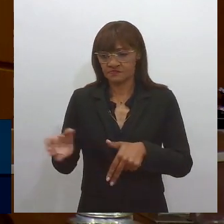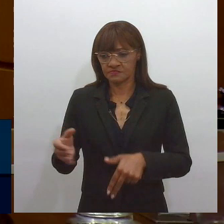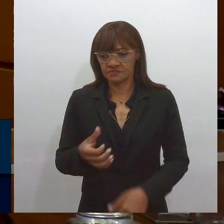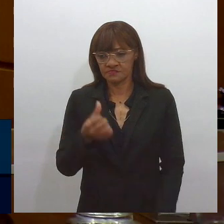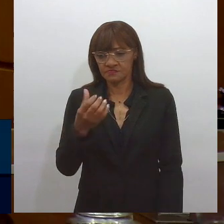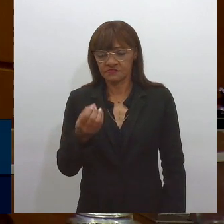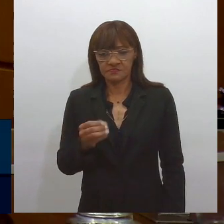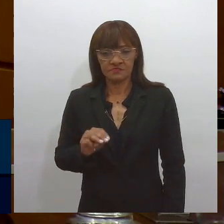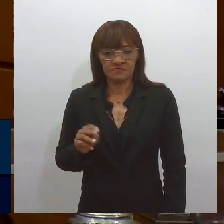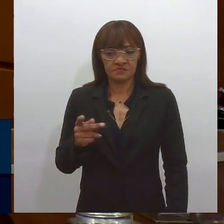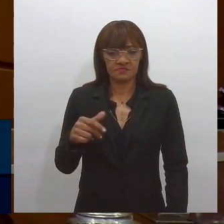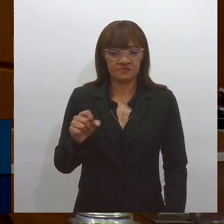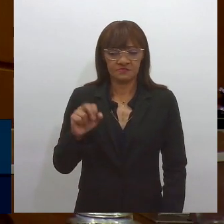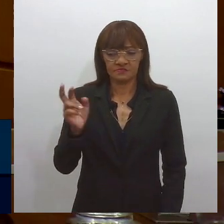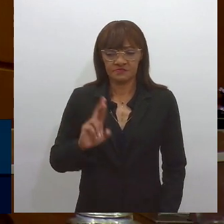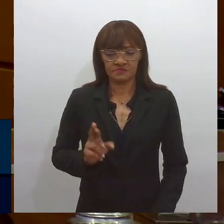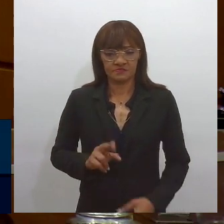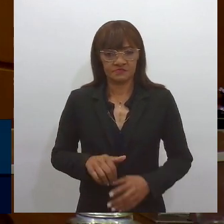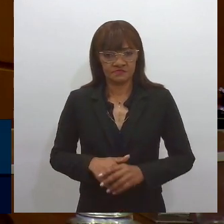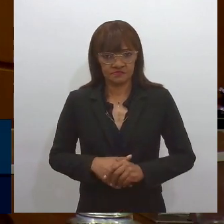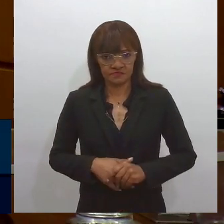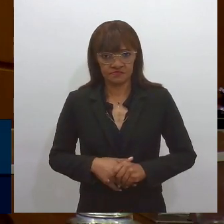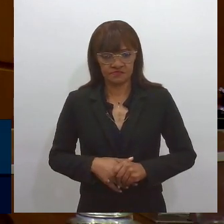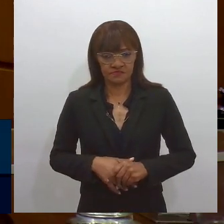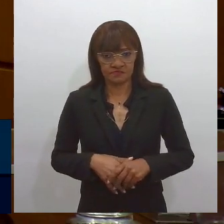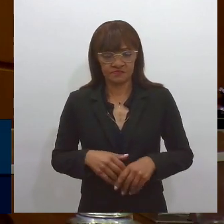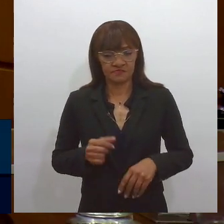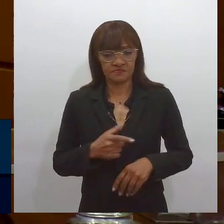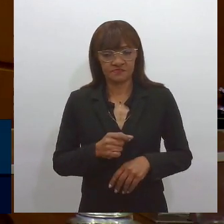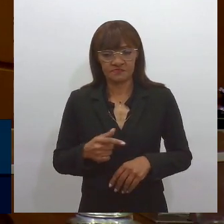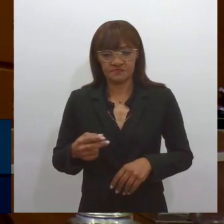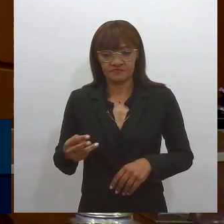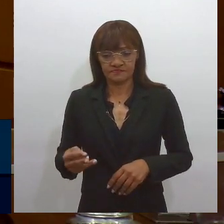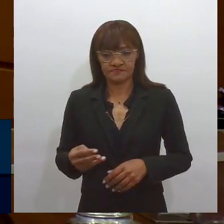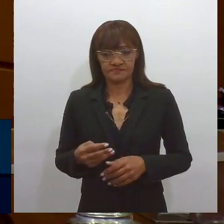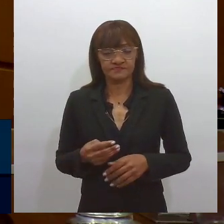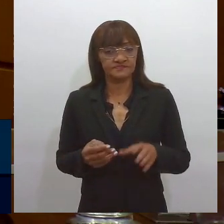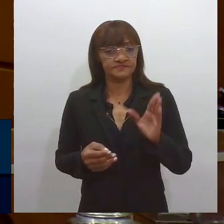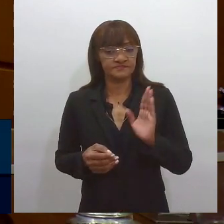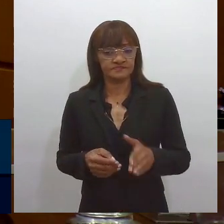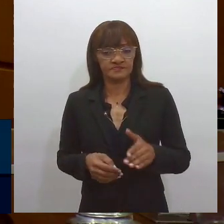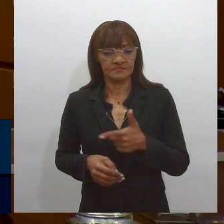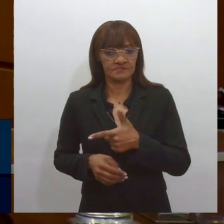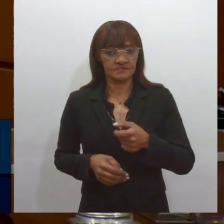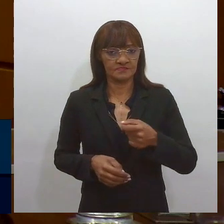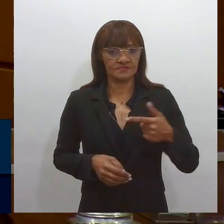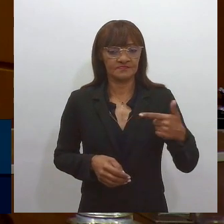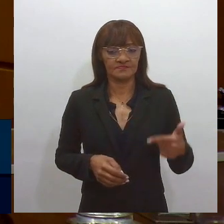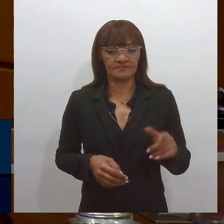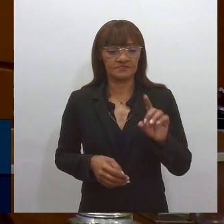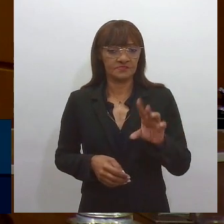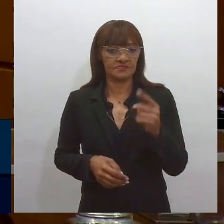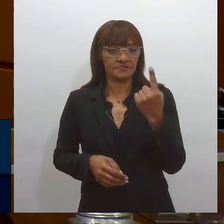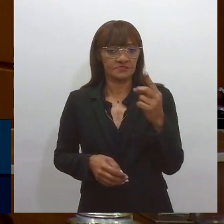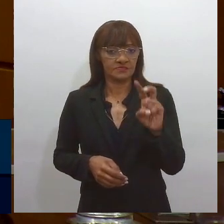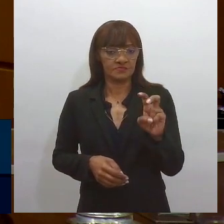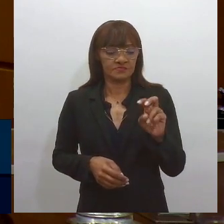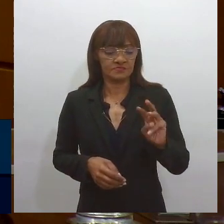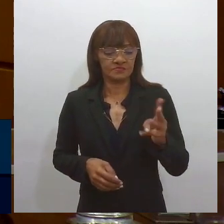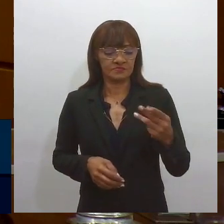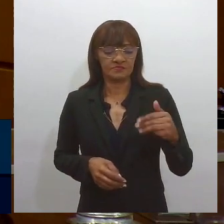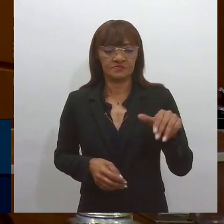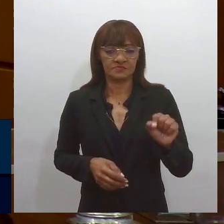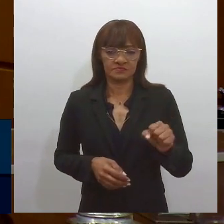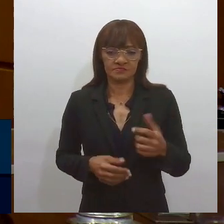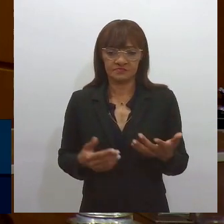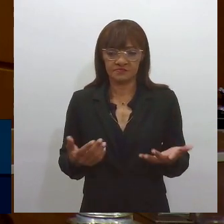2023 2022 só foram destinados ao denit 15 milhões então é por isso que a situação da Conservação da